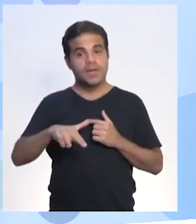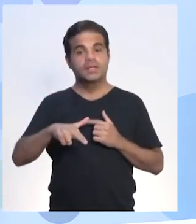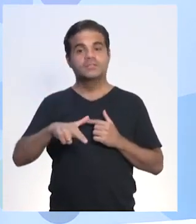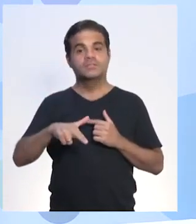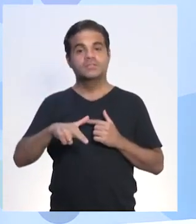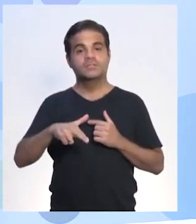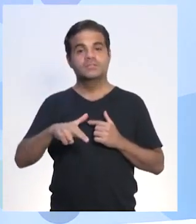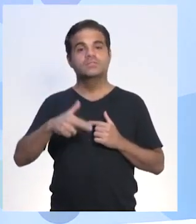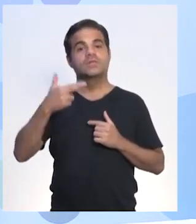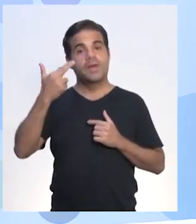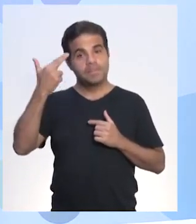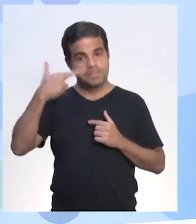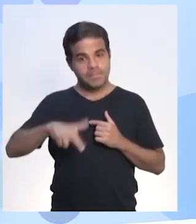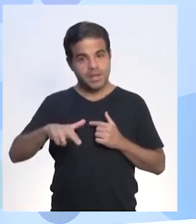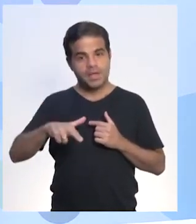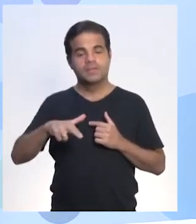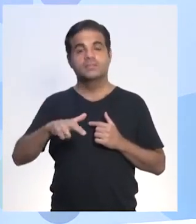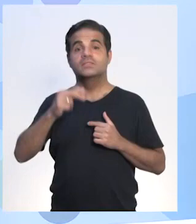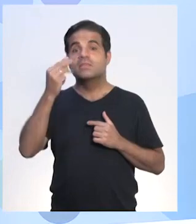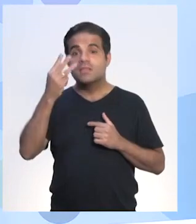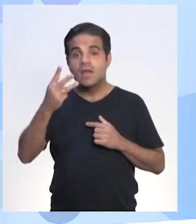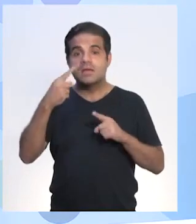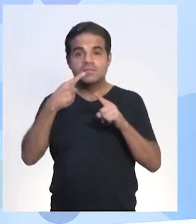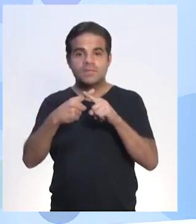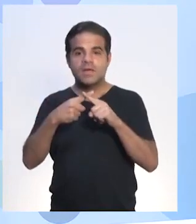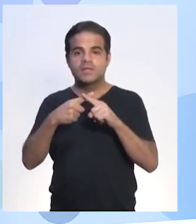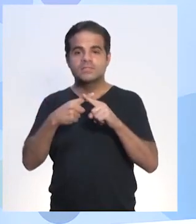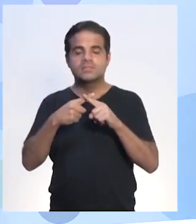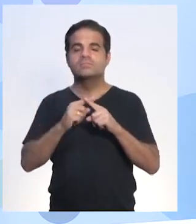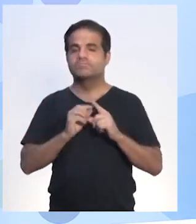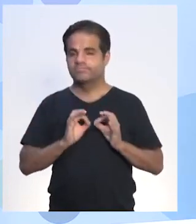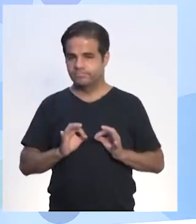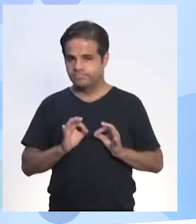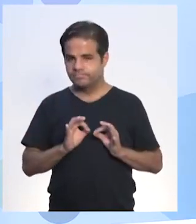repetindo, repete 3 vezes.